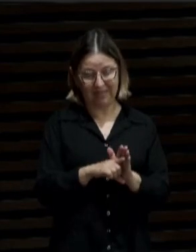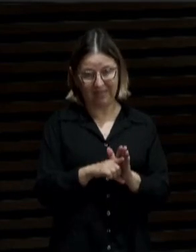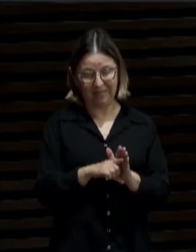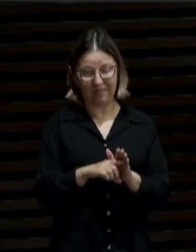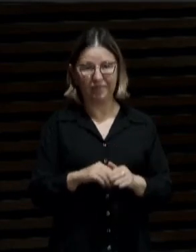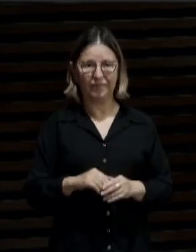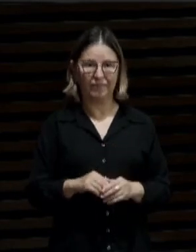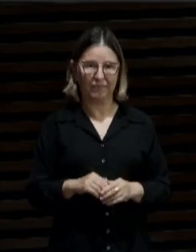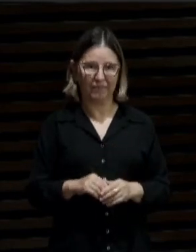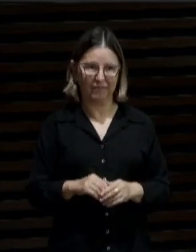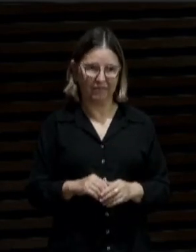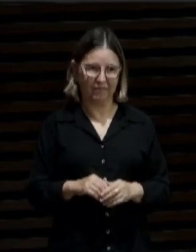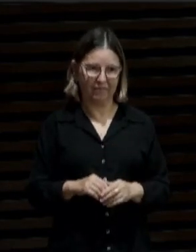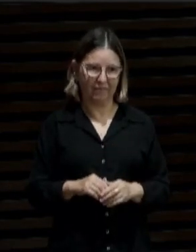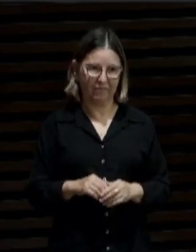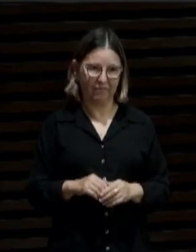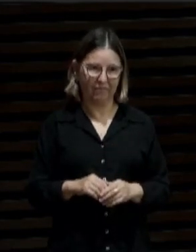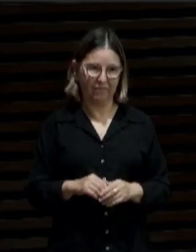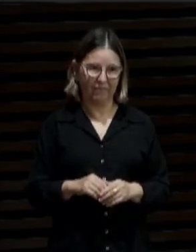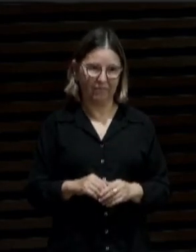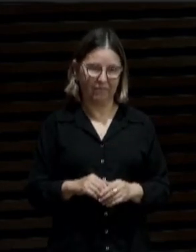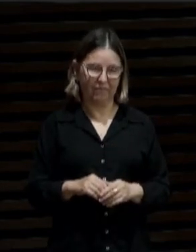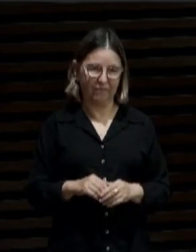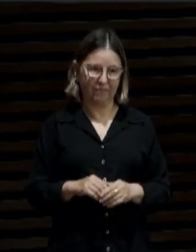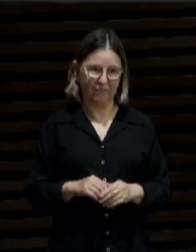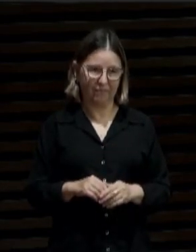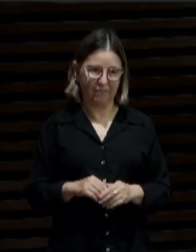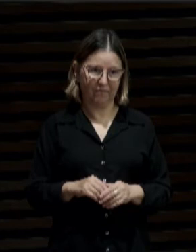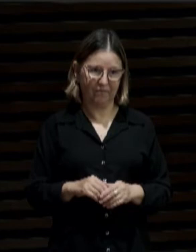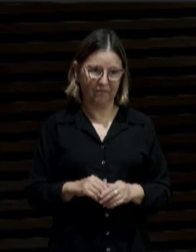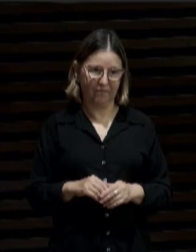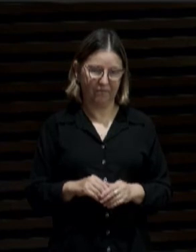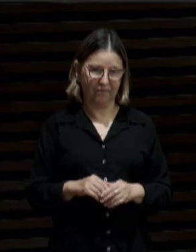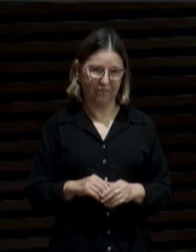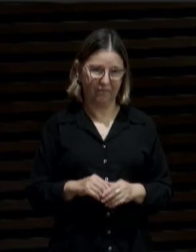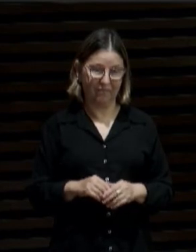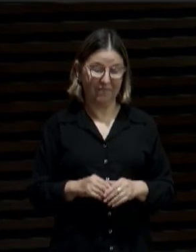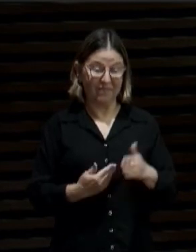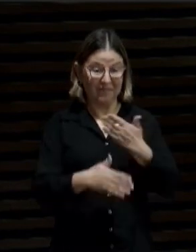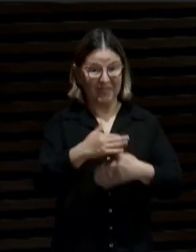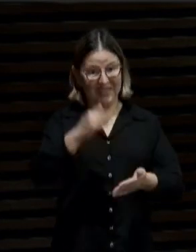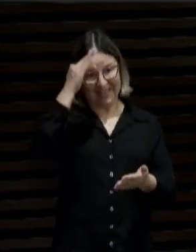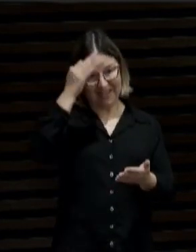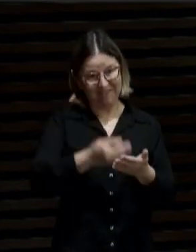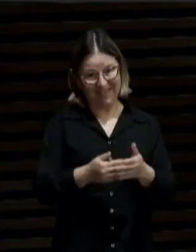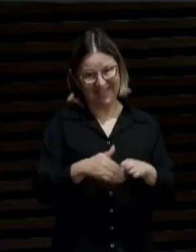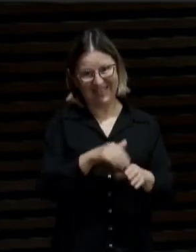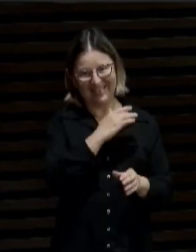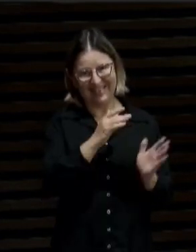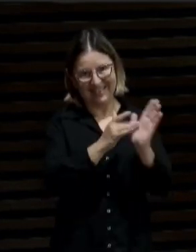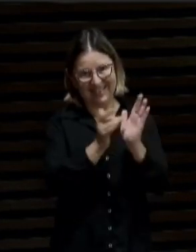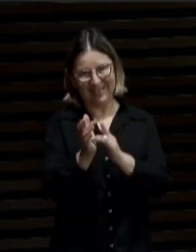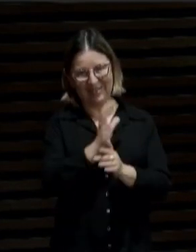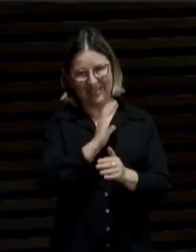Mas a Escritura encerrou tudo sobre o pecado, para que, mediante a fé em Jesus Cristo, fosse a